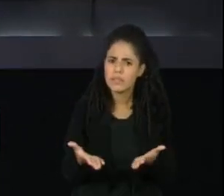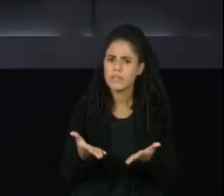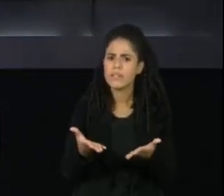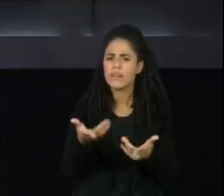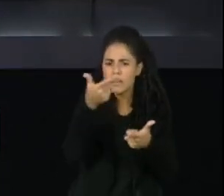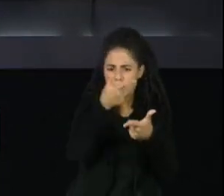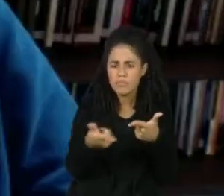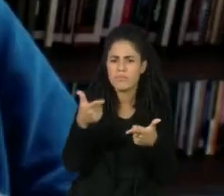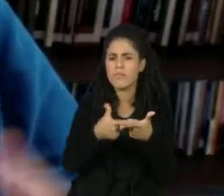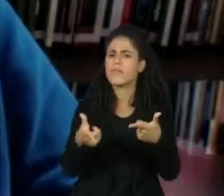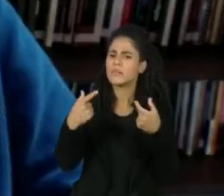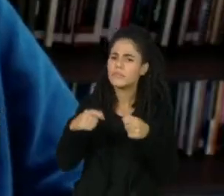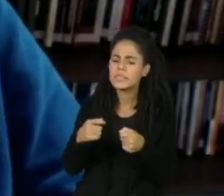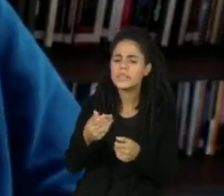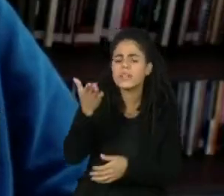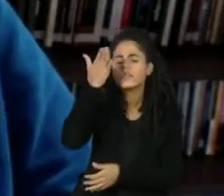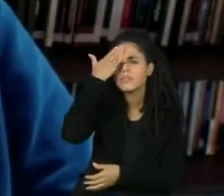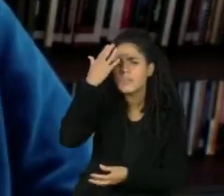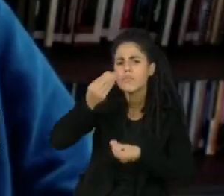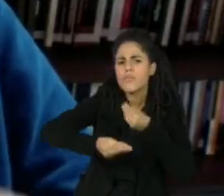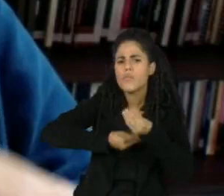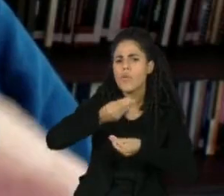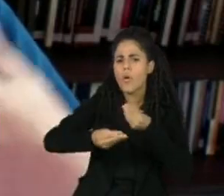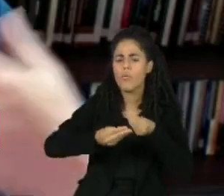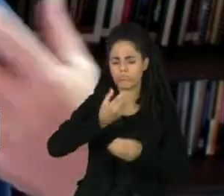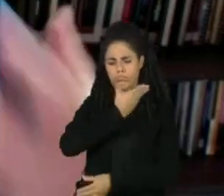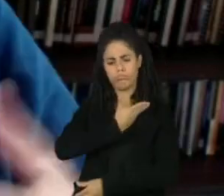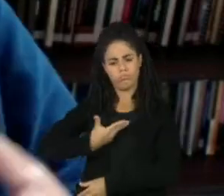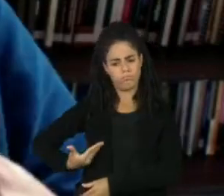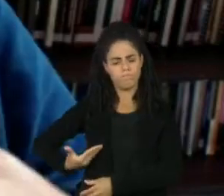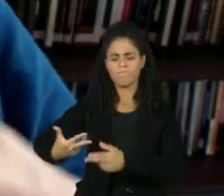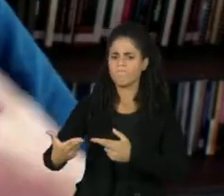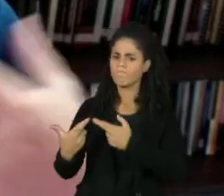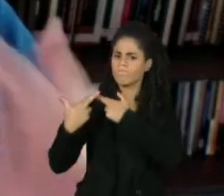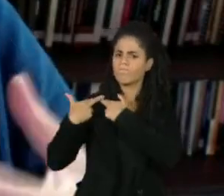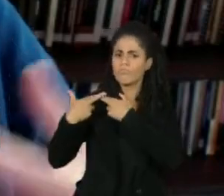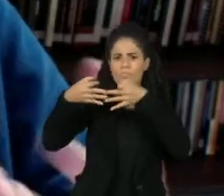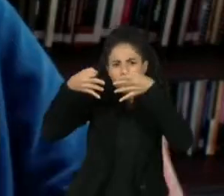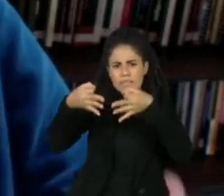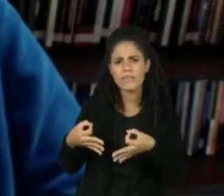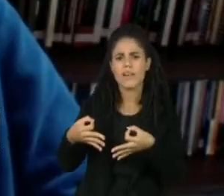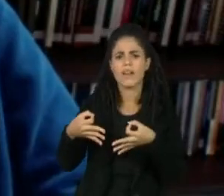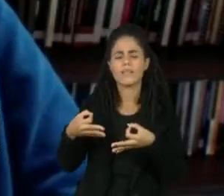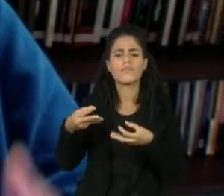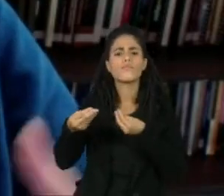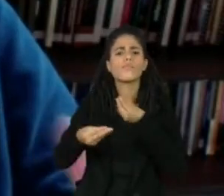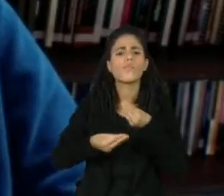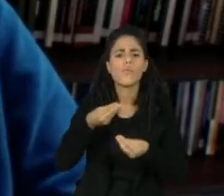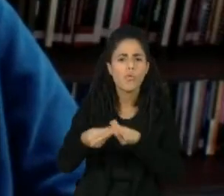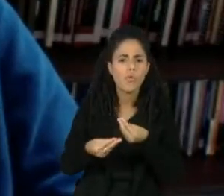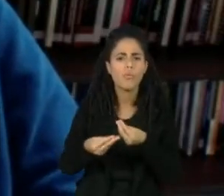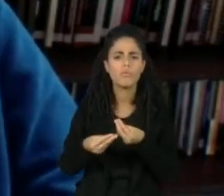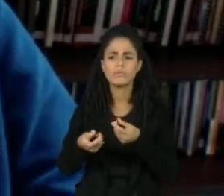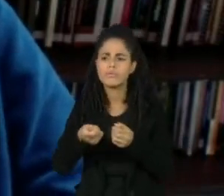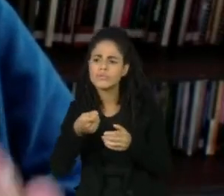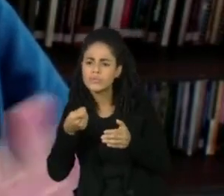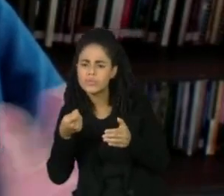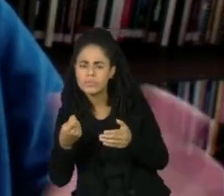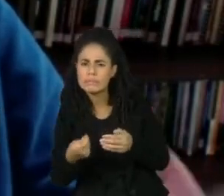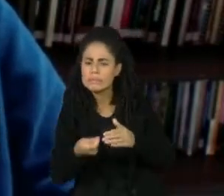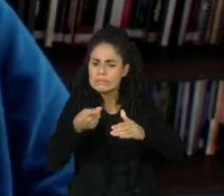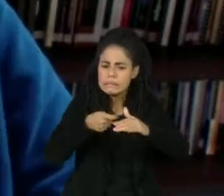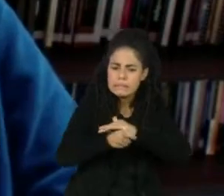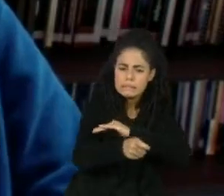ela tem que vir do setor privado, ela tem que vir, inclusive, criando mecanismos de investimento para